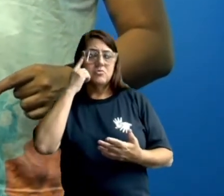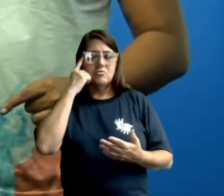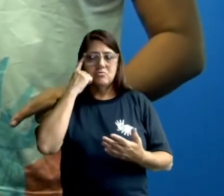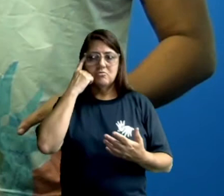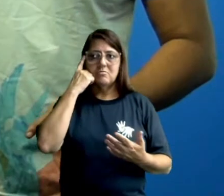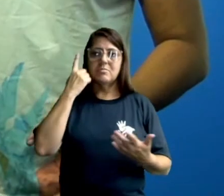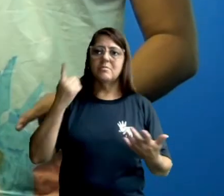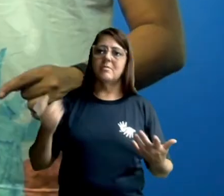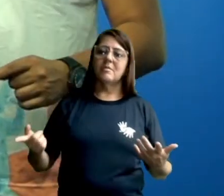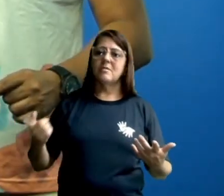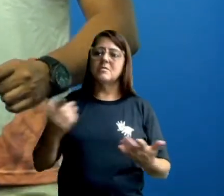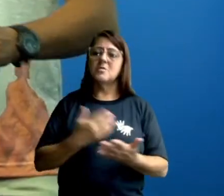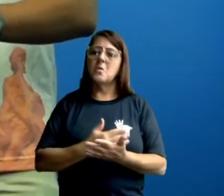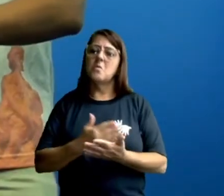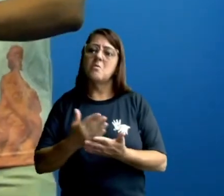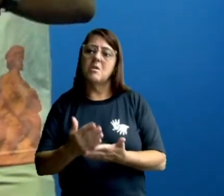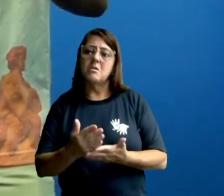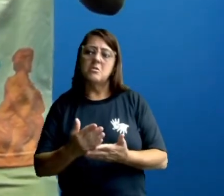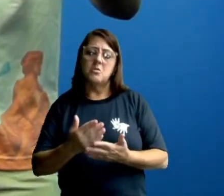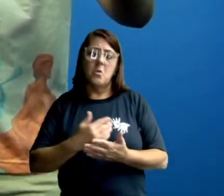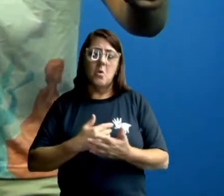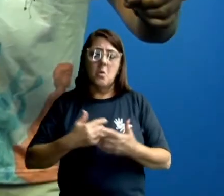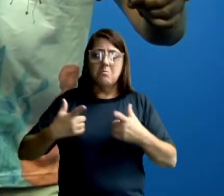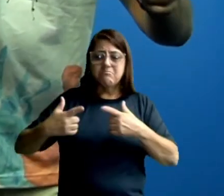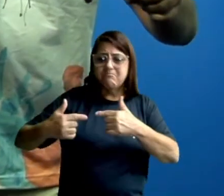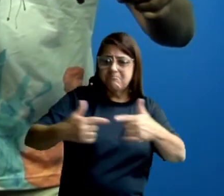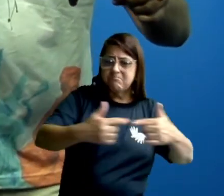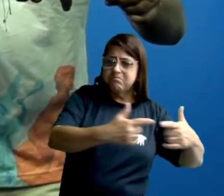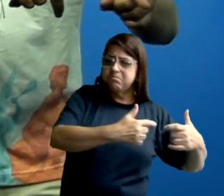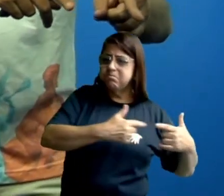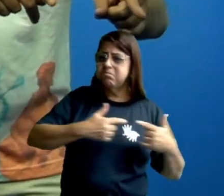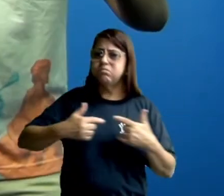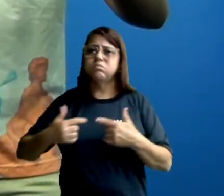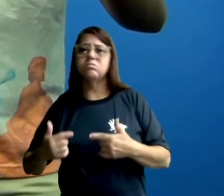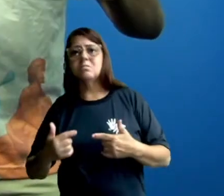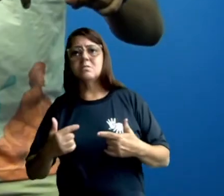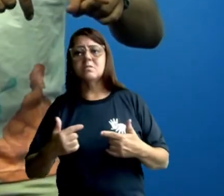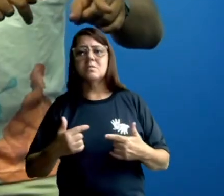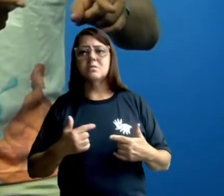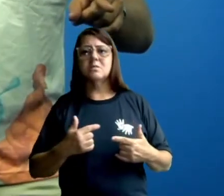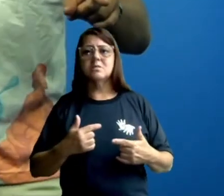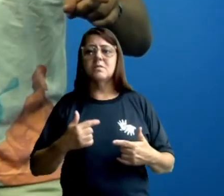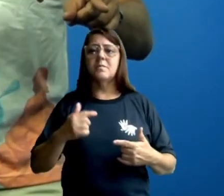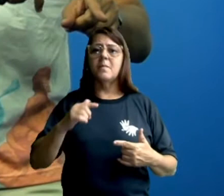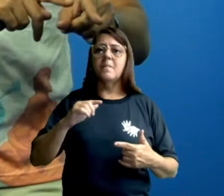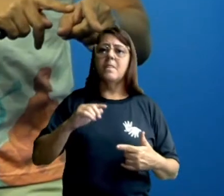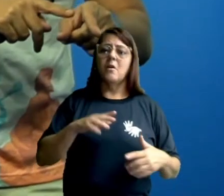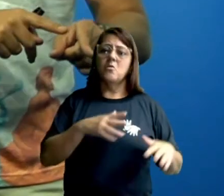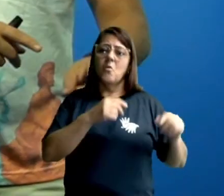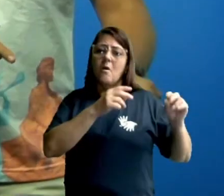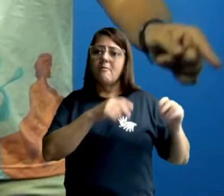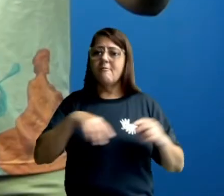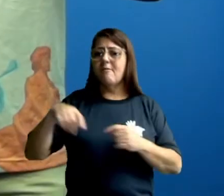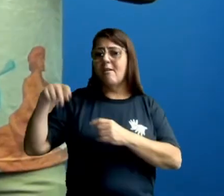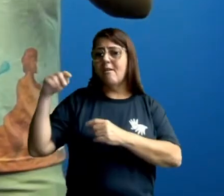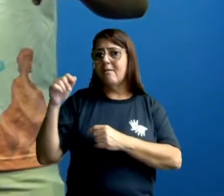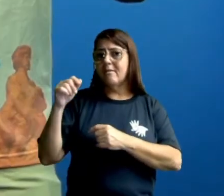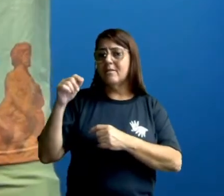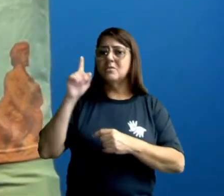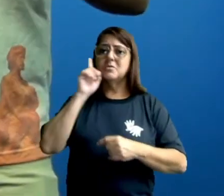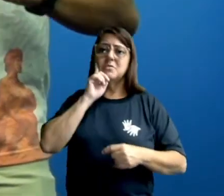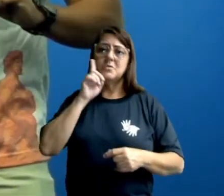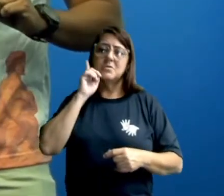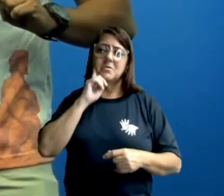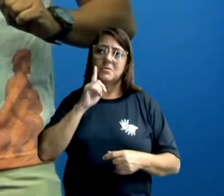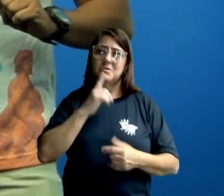japoneses que, quando eles atacam a base de Pearl Harbor, no Havaí, dos Estados Unidos, aí